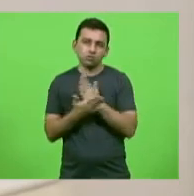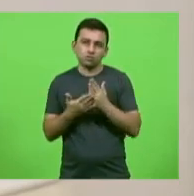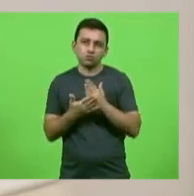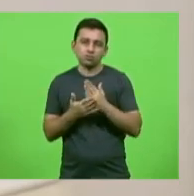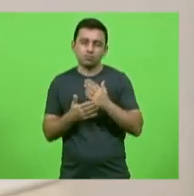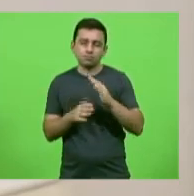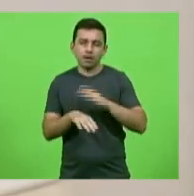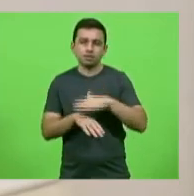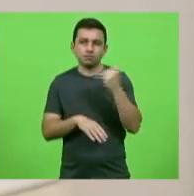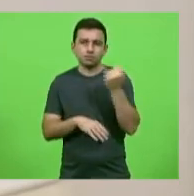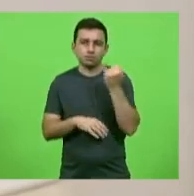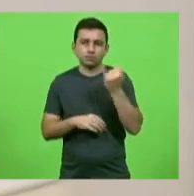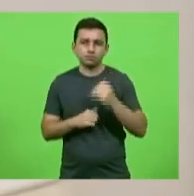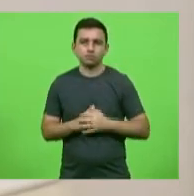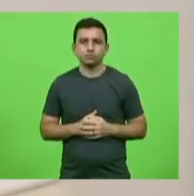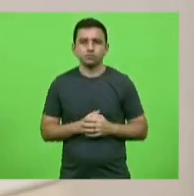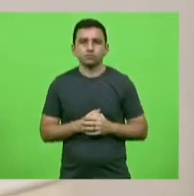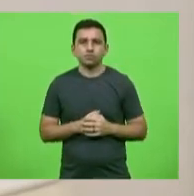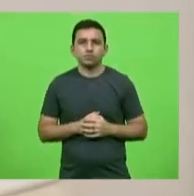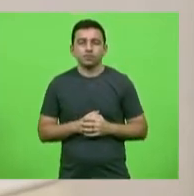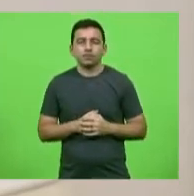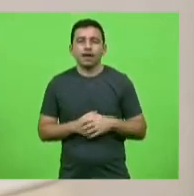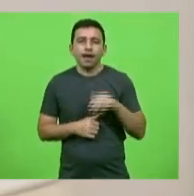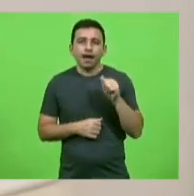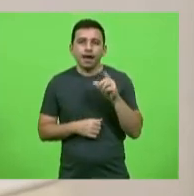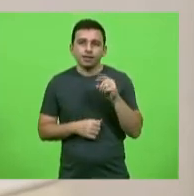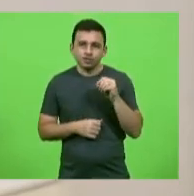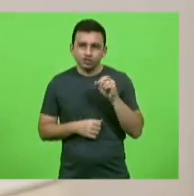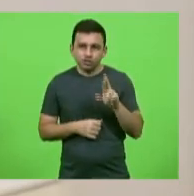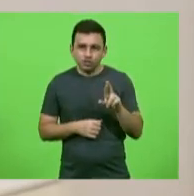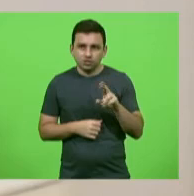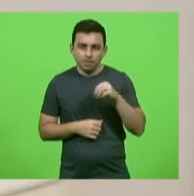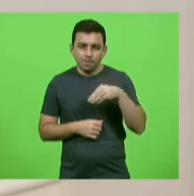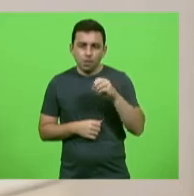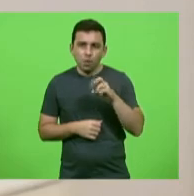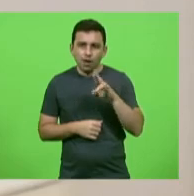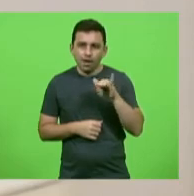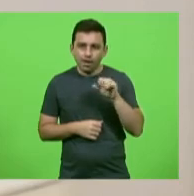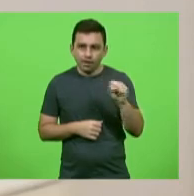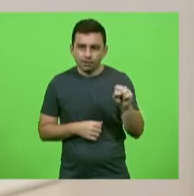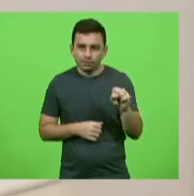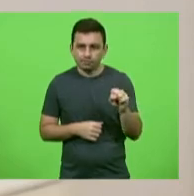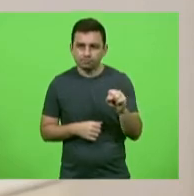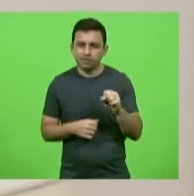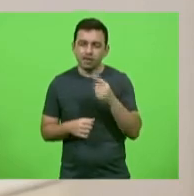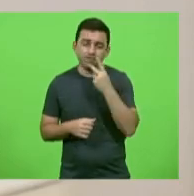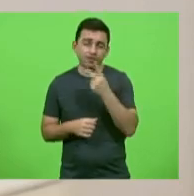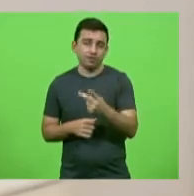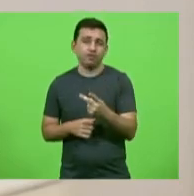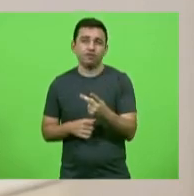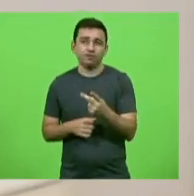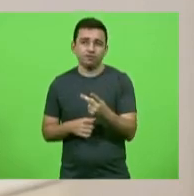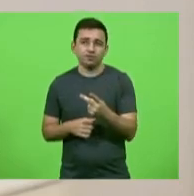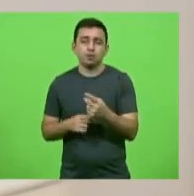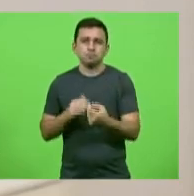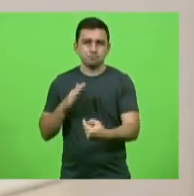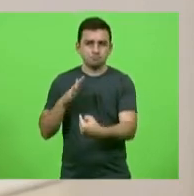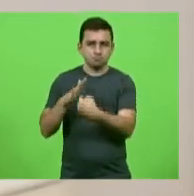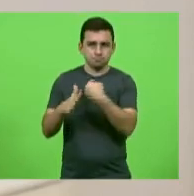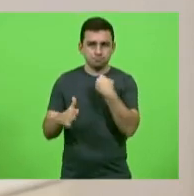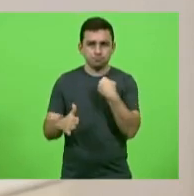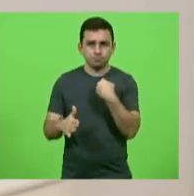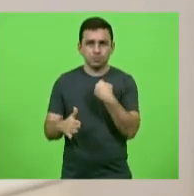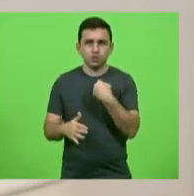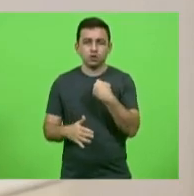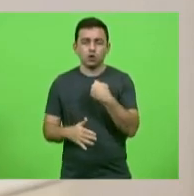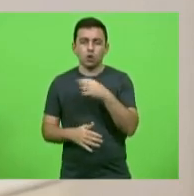pertinentes. O senhor Adir Célio de Moraes Ferreira Júnior diz o seguinte, perguntado pelo doutor